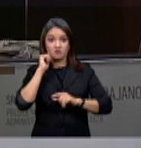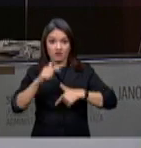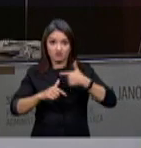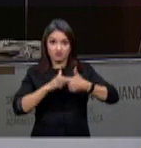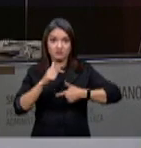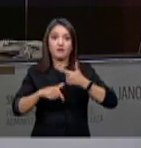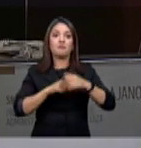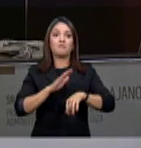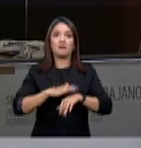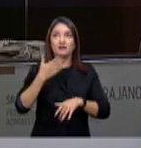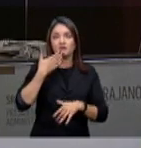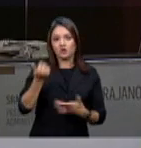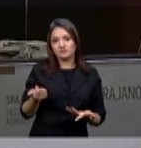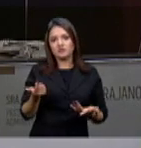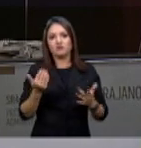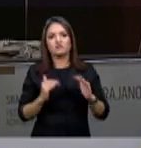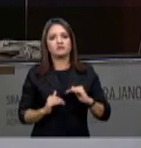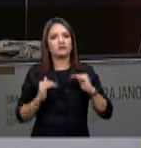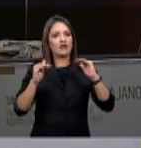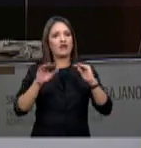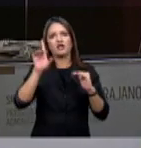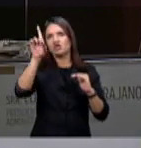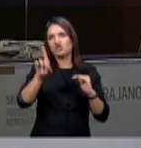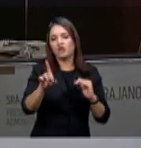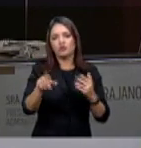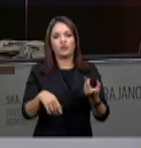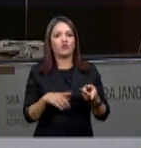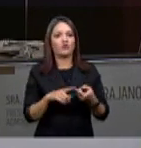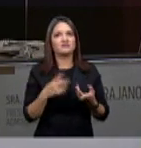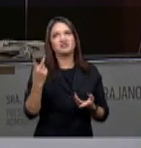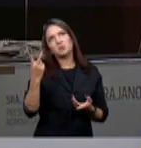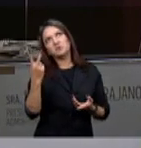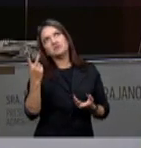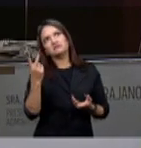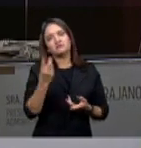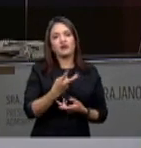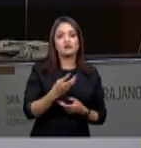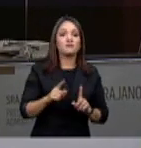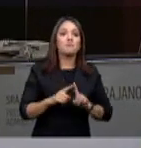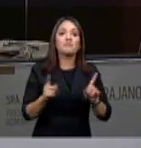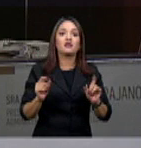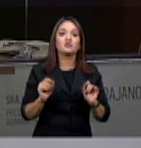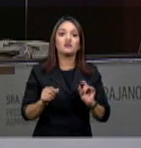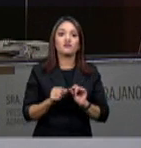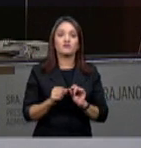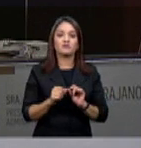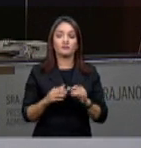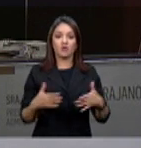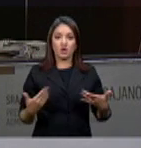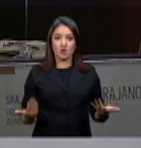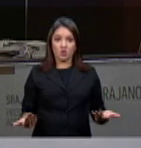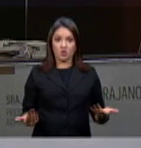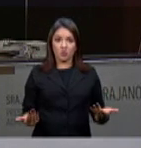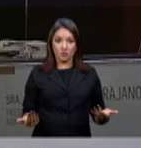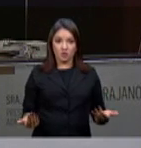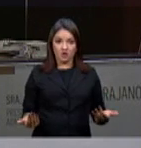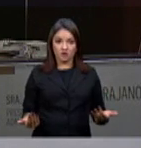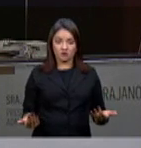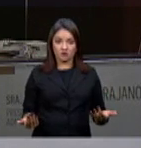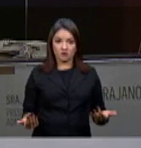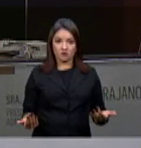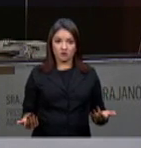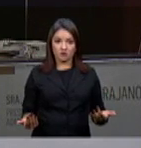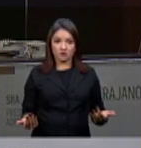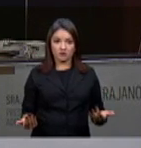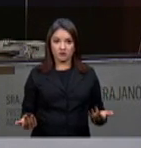assim diretora talvez você traz duas 35 mas o que mais gera é quando ele sai do campo de